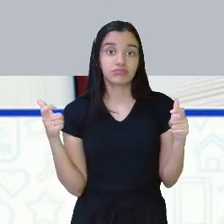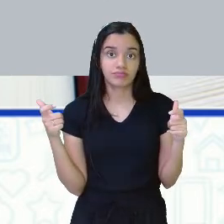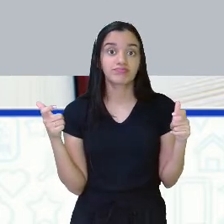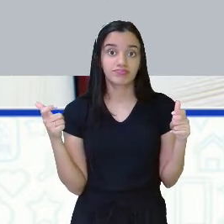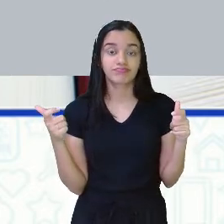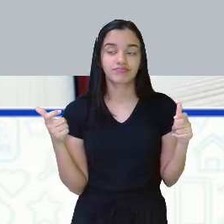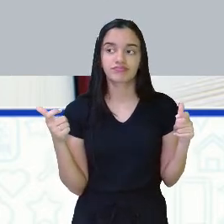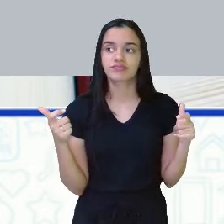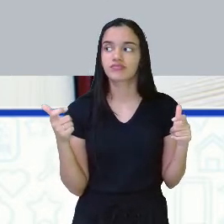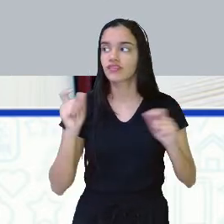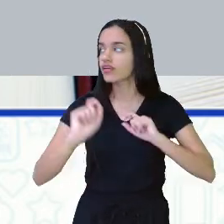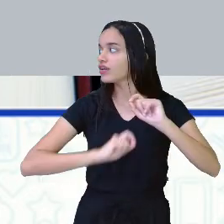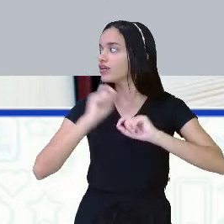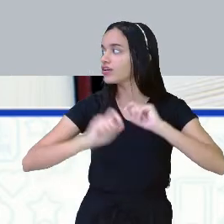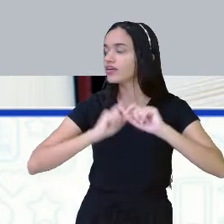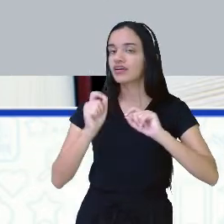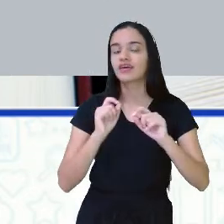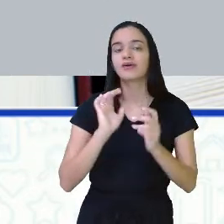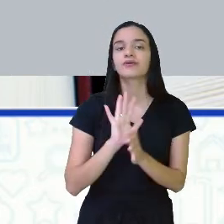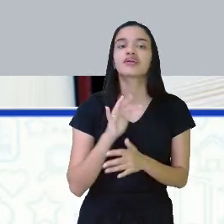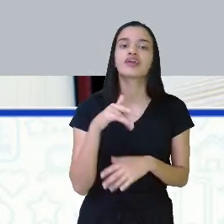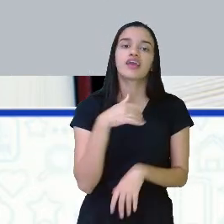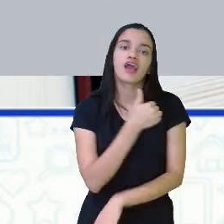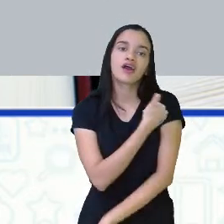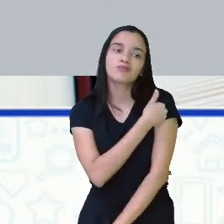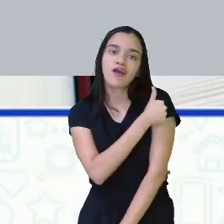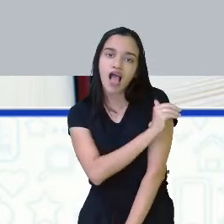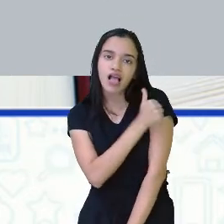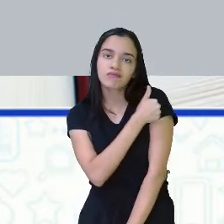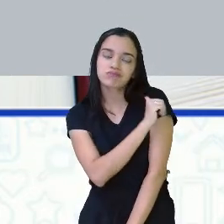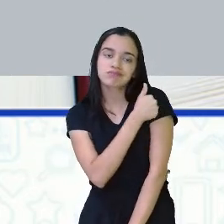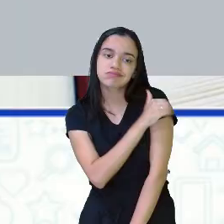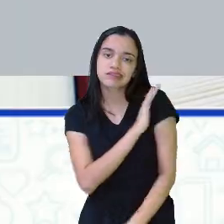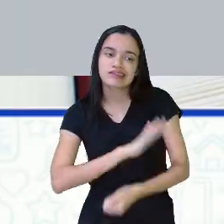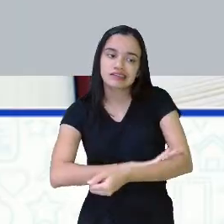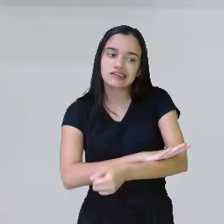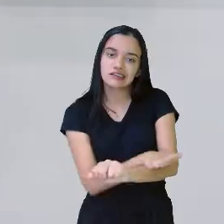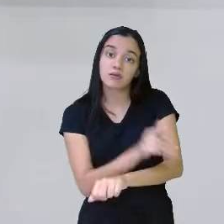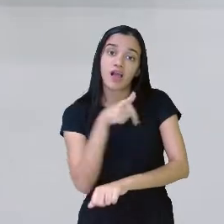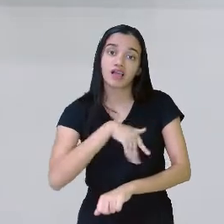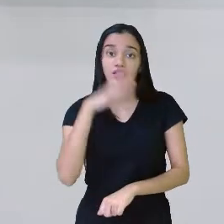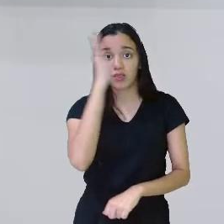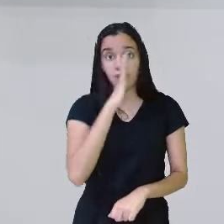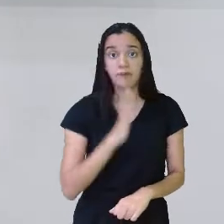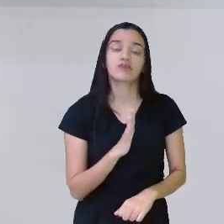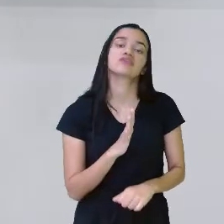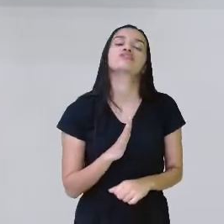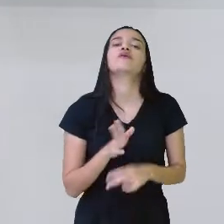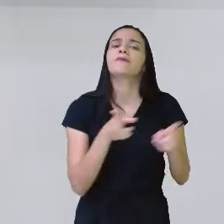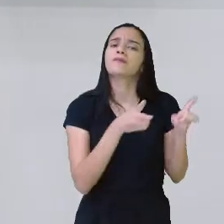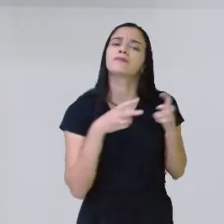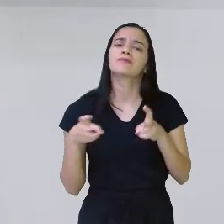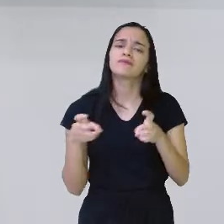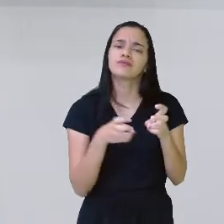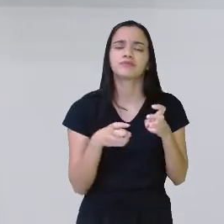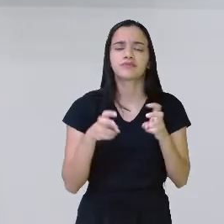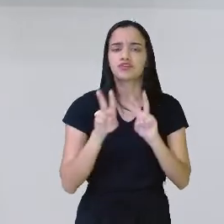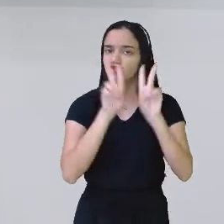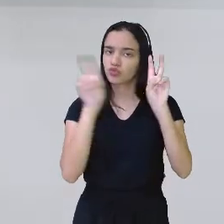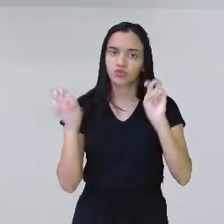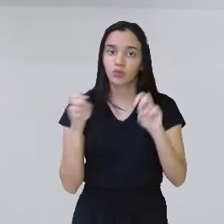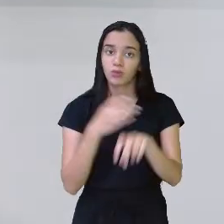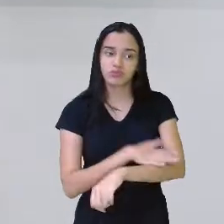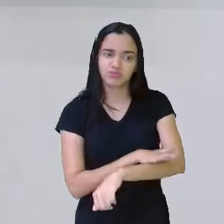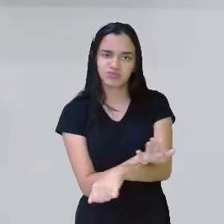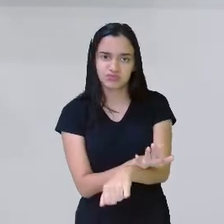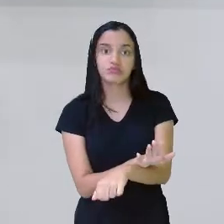amplo, que é racismo no Brasil. Note que podemos falar muitas coisas sobre o racismo. A